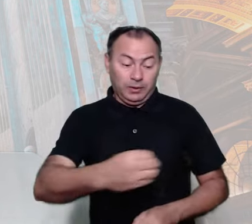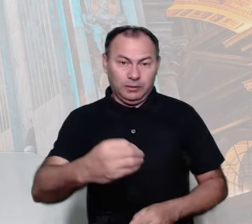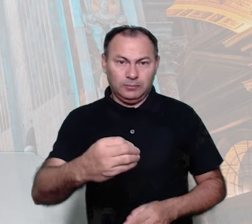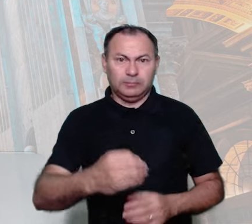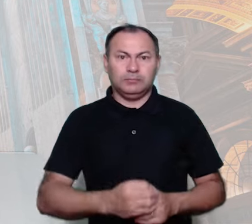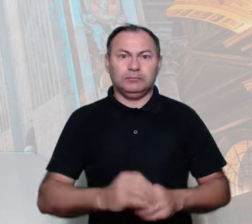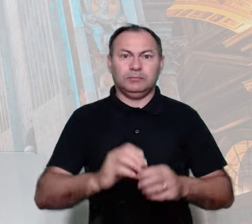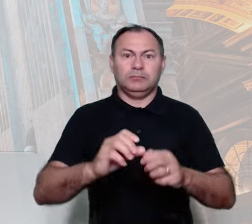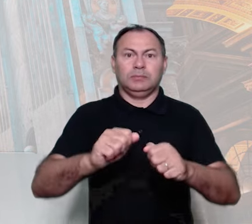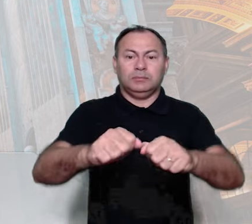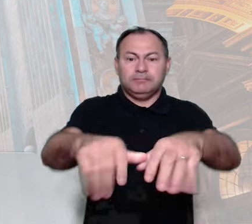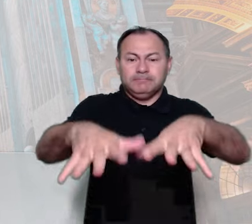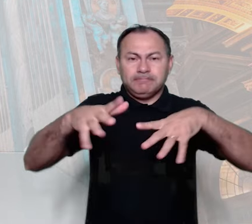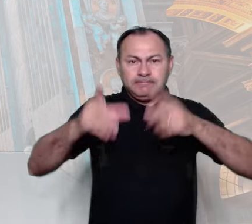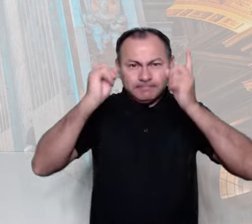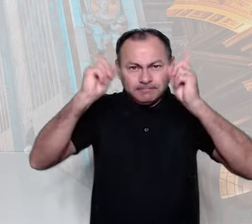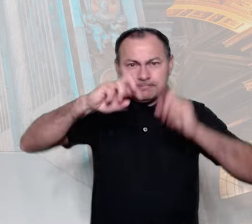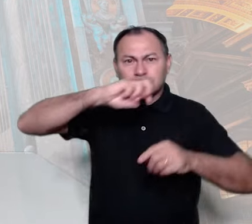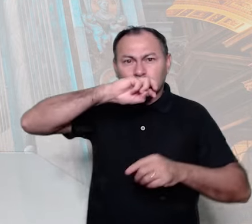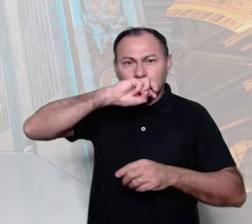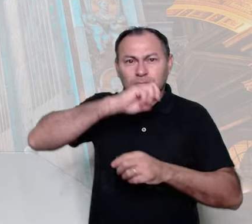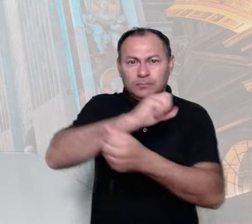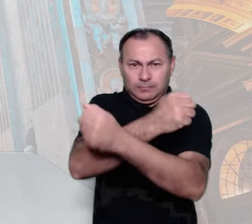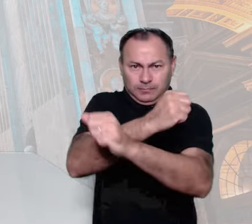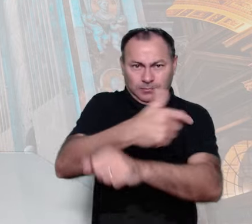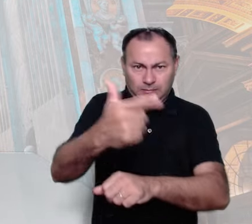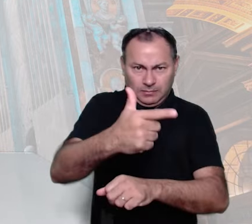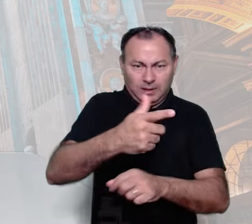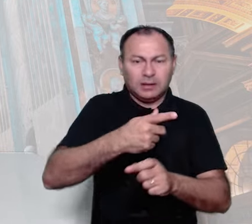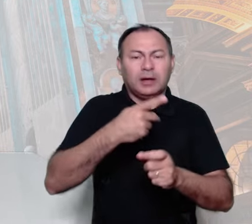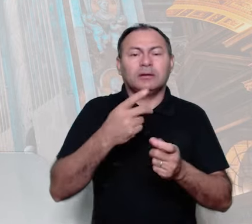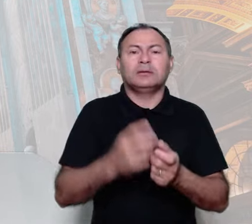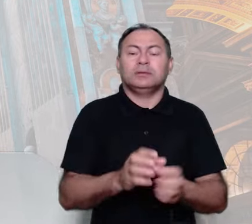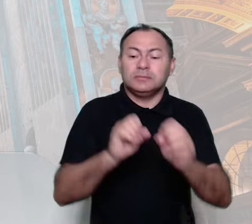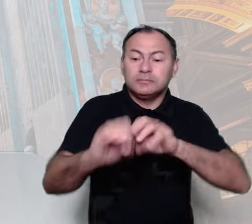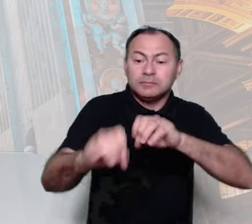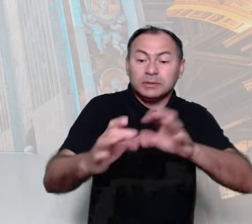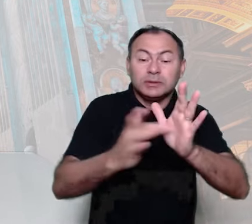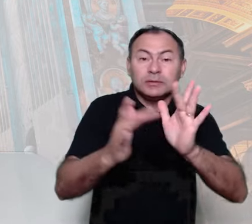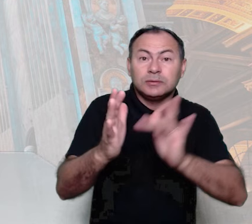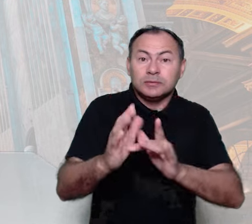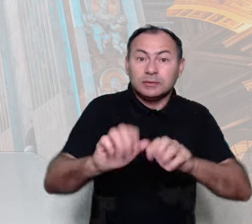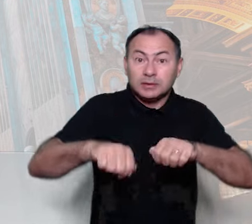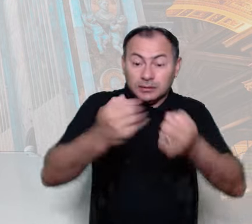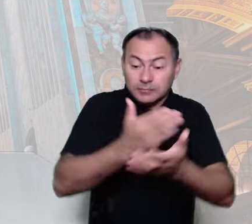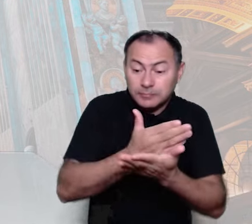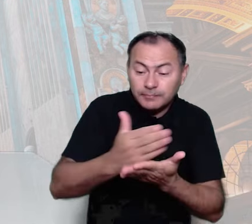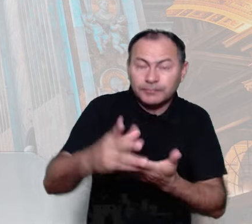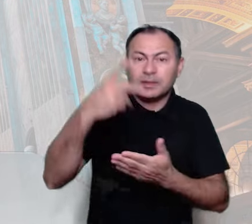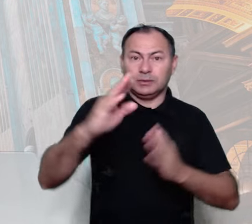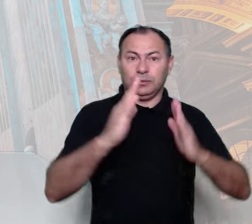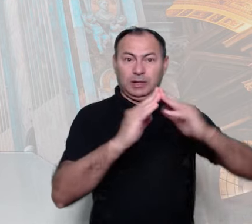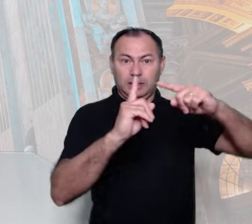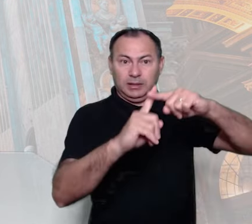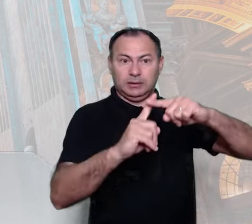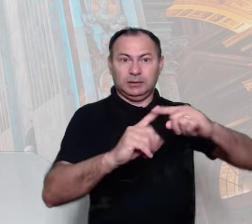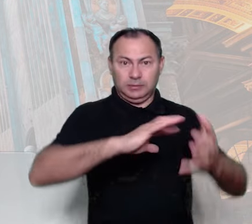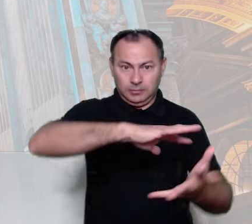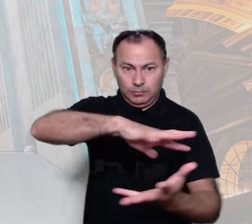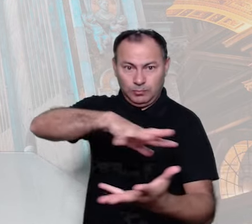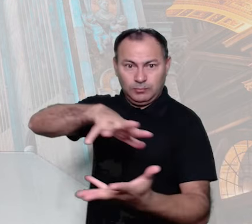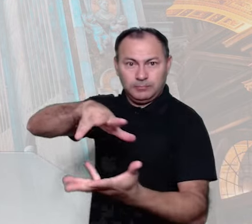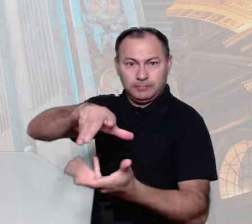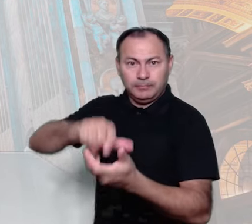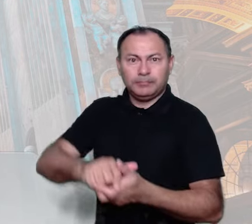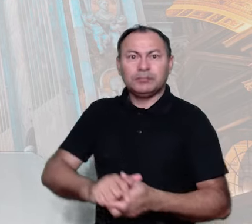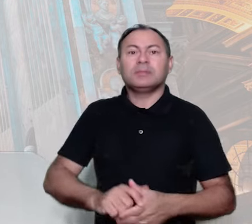relação ao Filho, o Conselho dá um importante ensinamento de Jesus Cristo dando início à sua Igreja